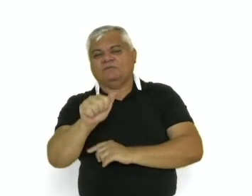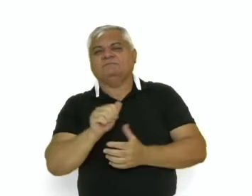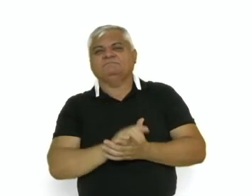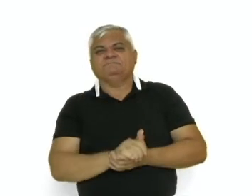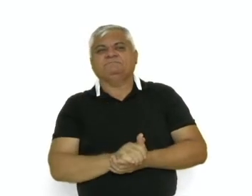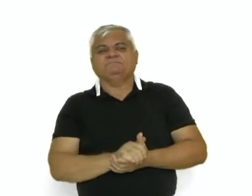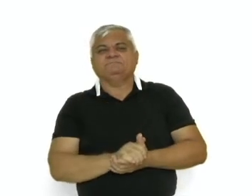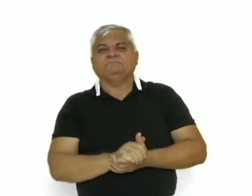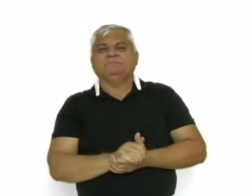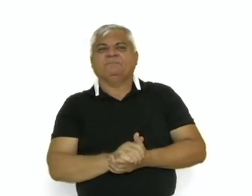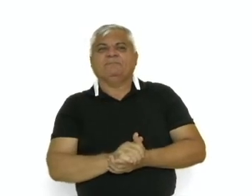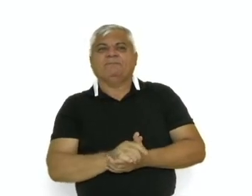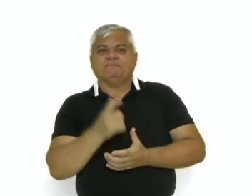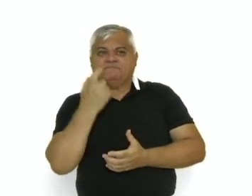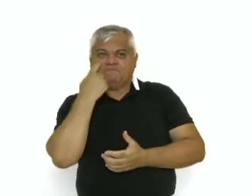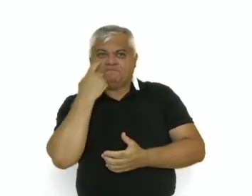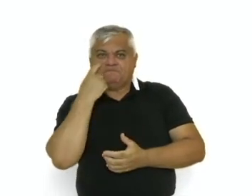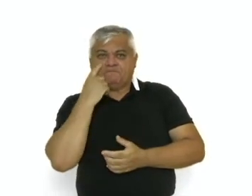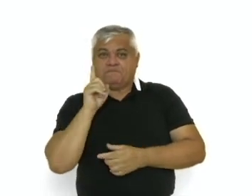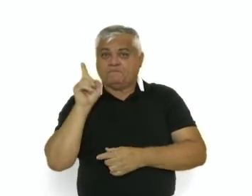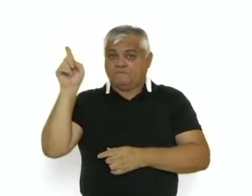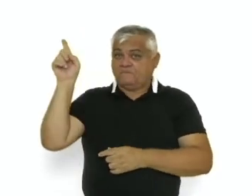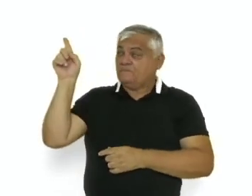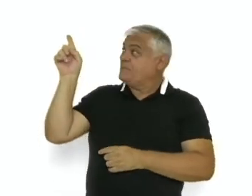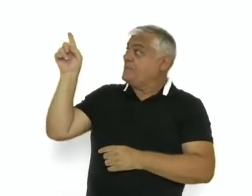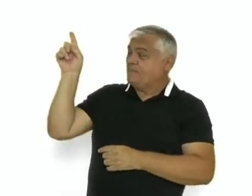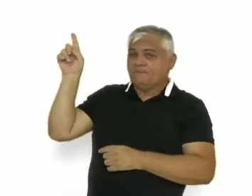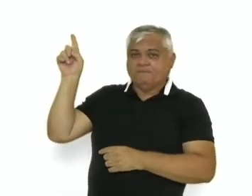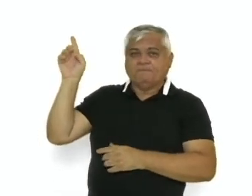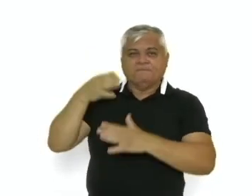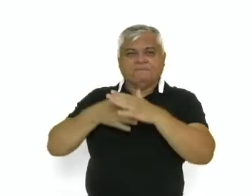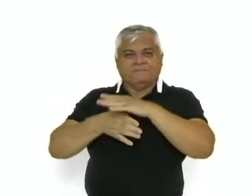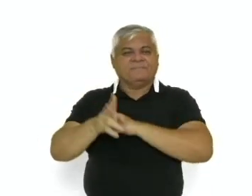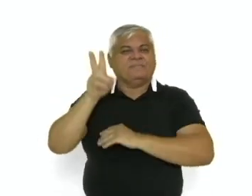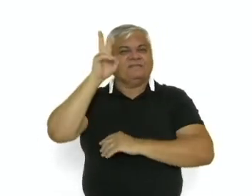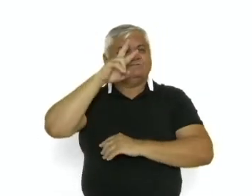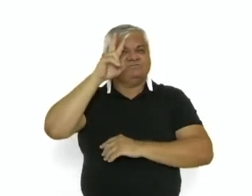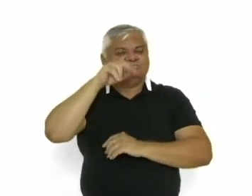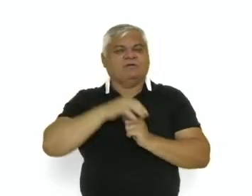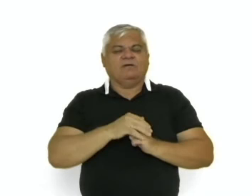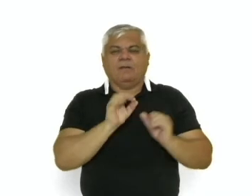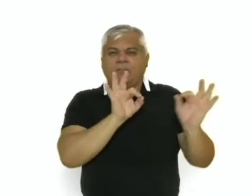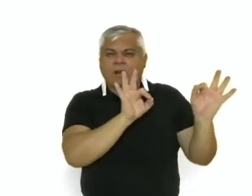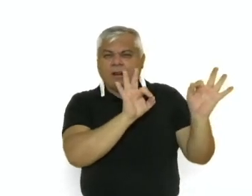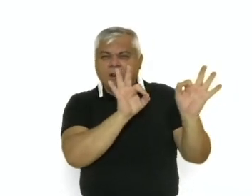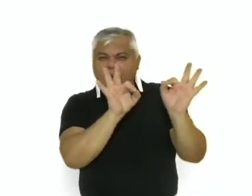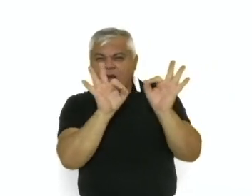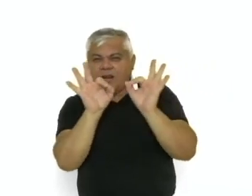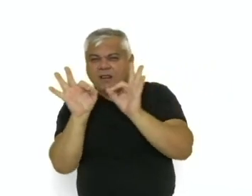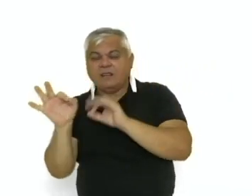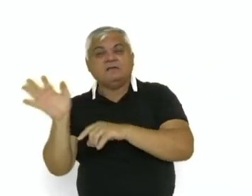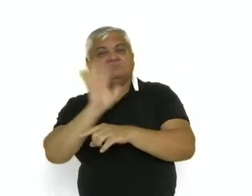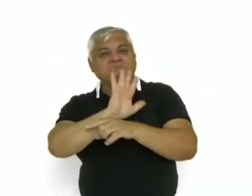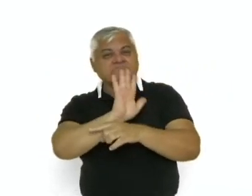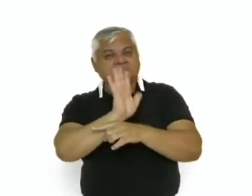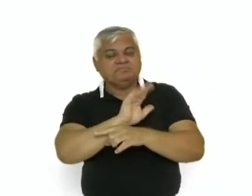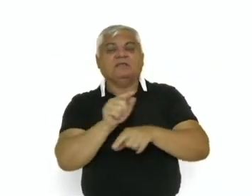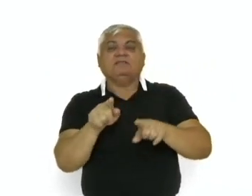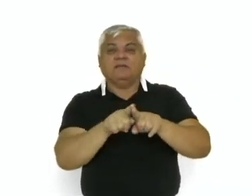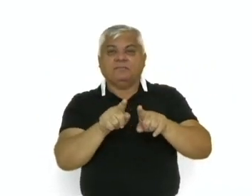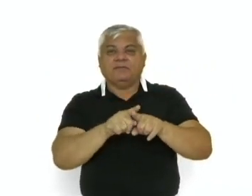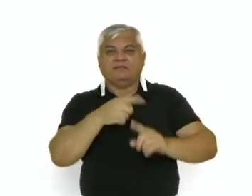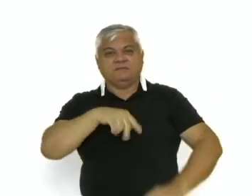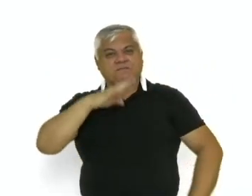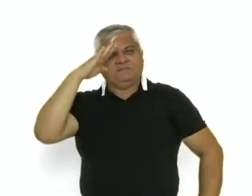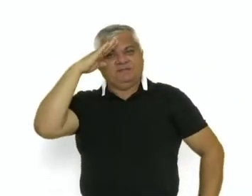acessar o QR Code, você vai para essa página aqui. História das lutas, então vai aparecer já essa parte, tem o militarismo também, por que as